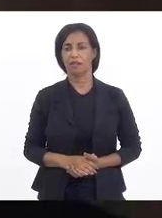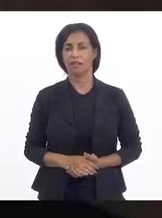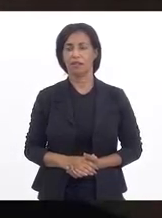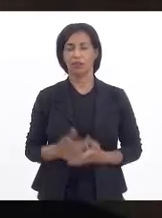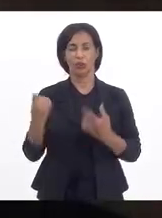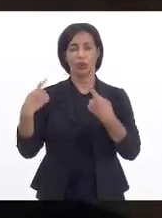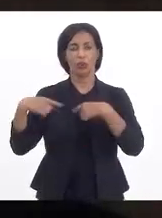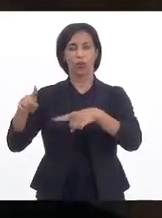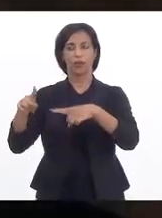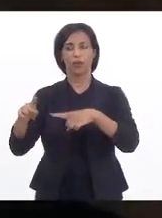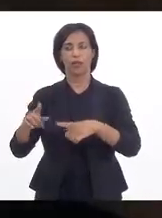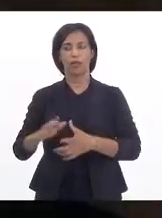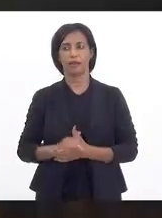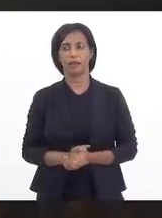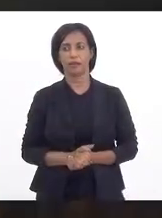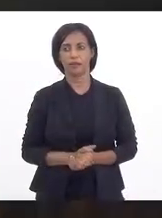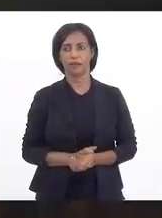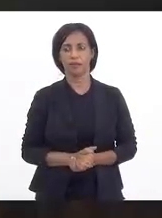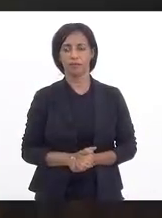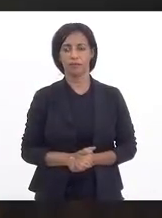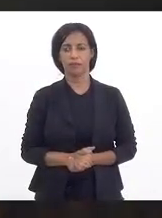o contrário Presidente